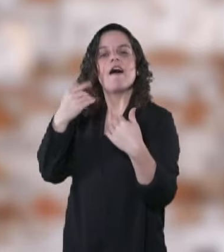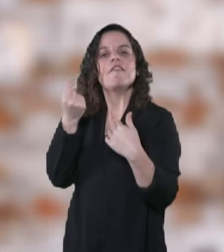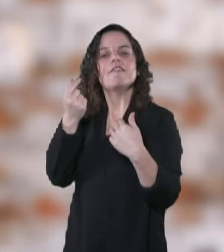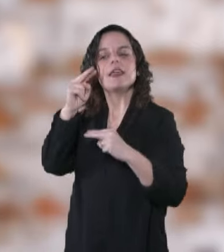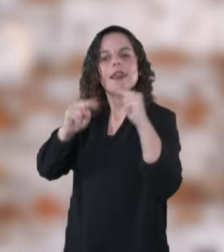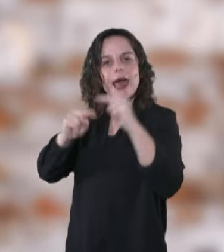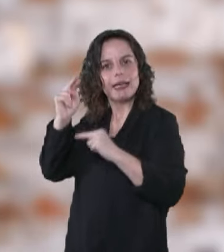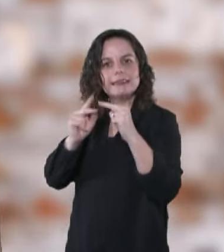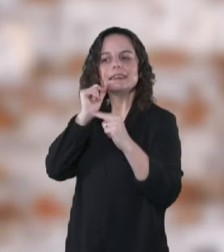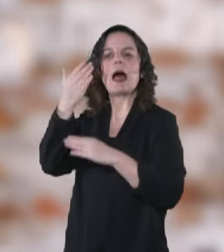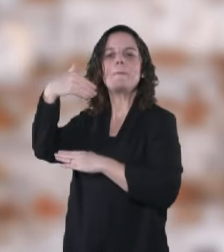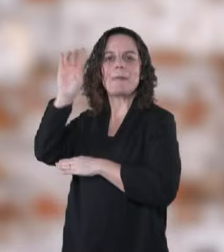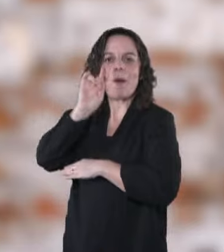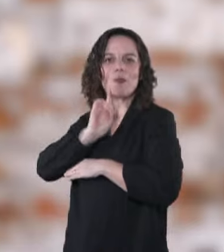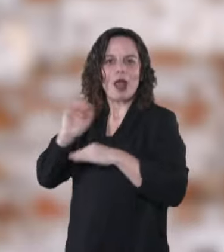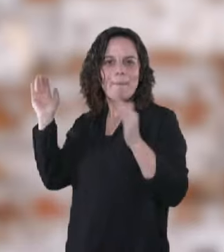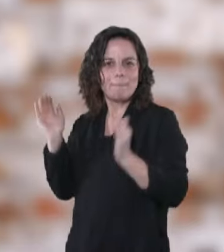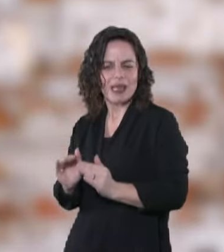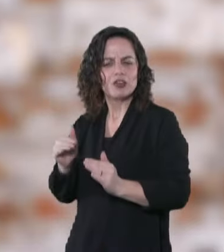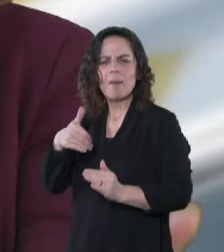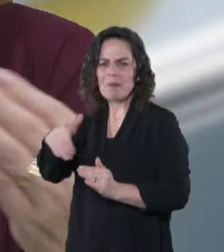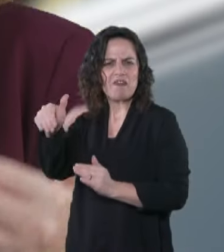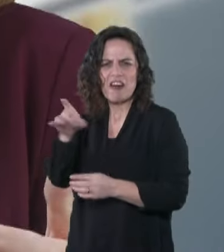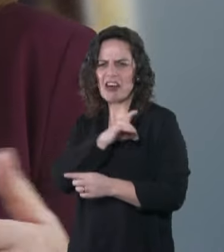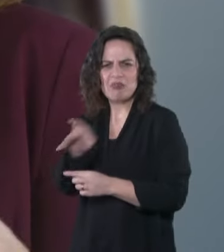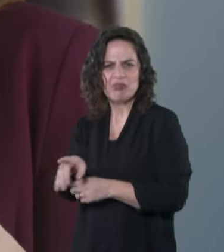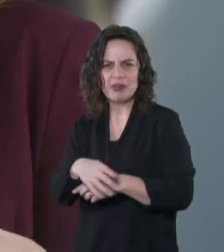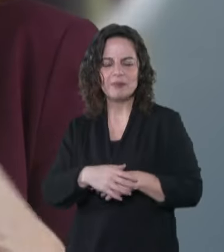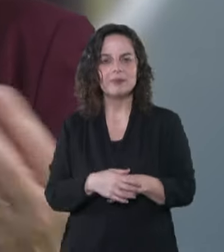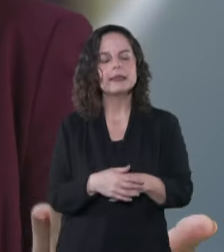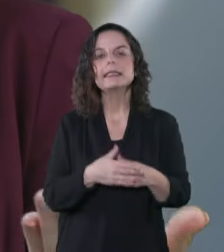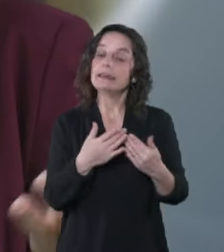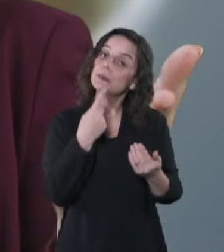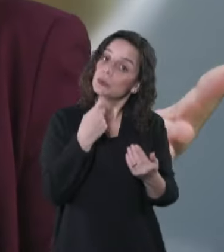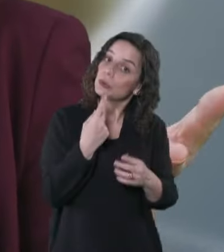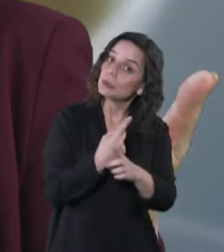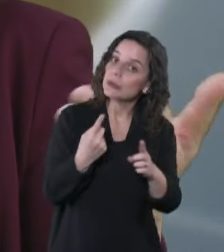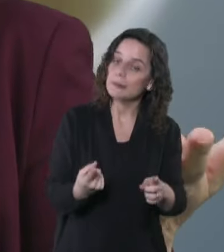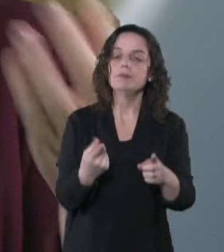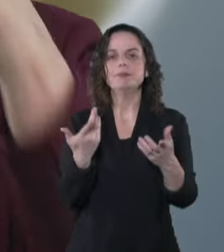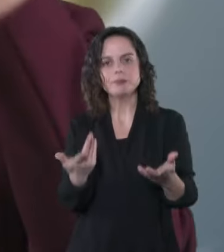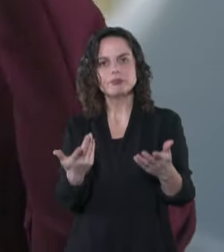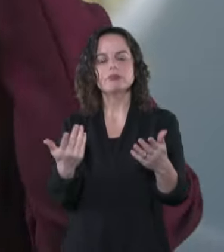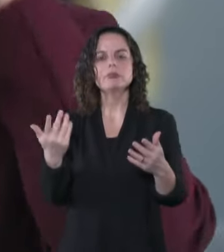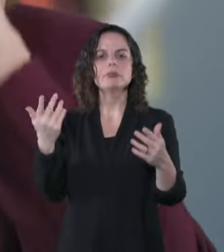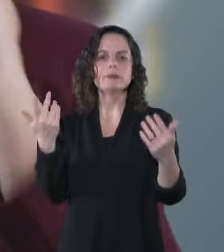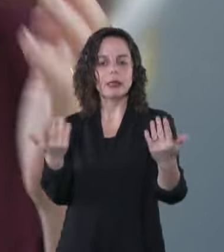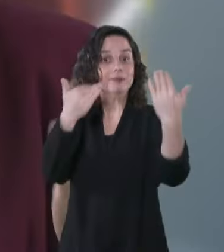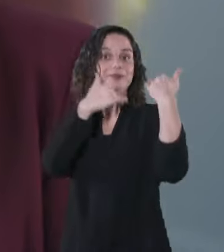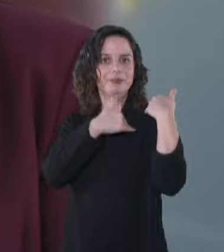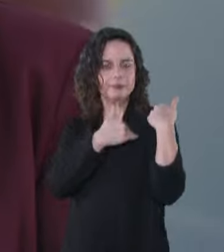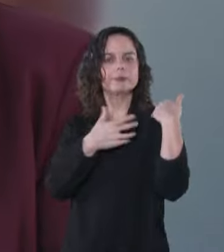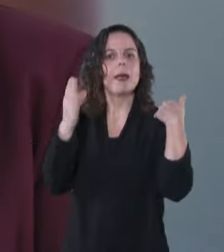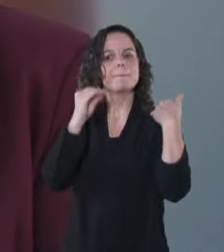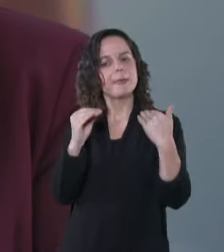existem mais homens que mulheres, mas isto rapidamente será ultrapassado. Esta questão é porque os cargos de maior, enfim,